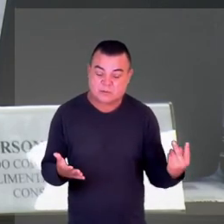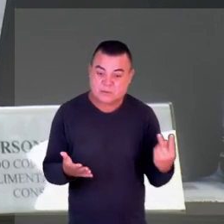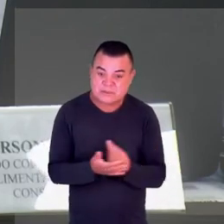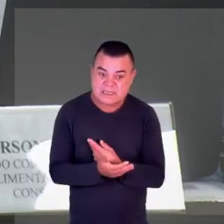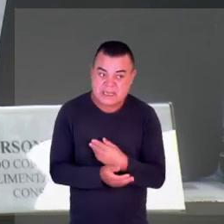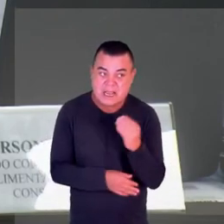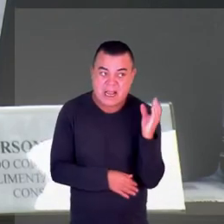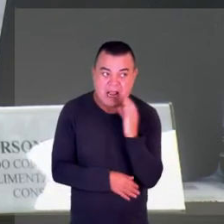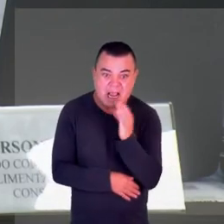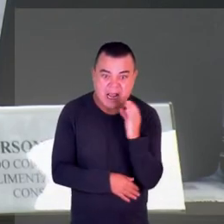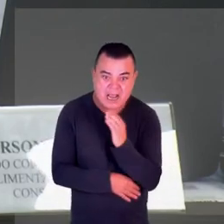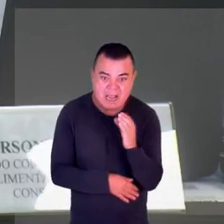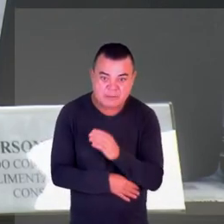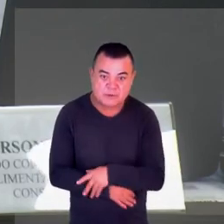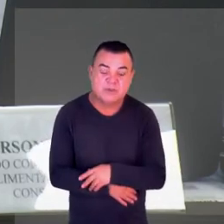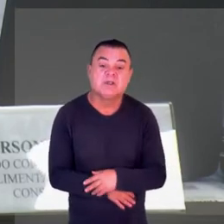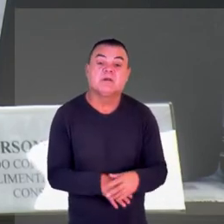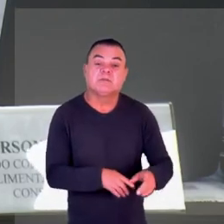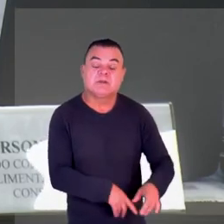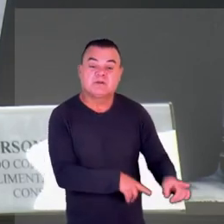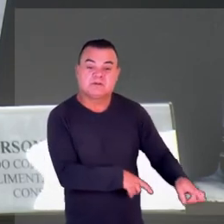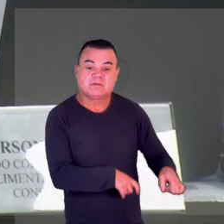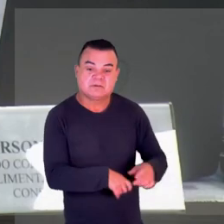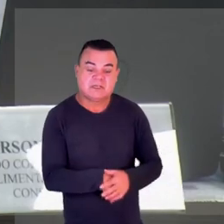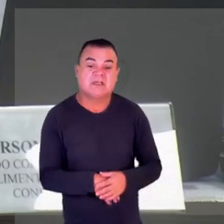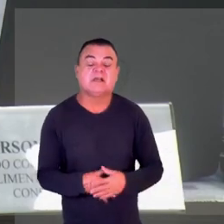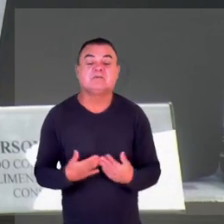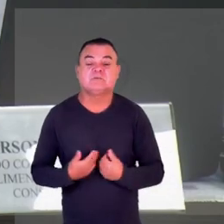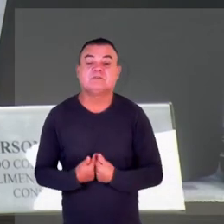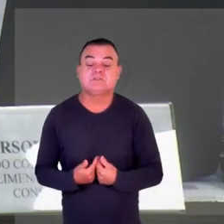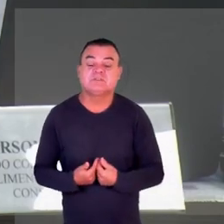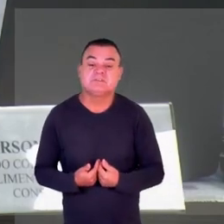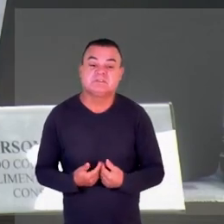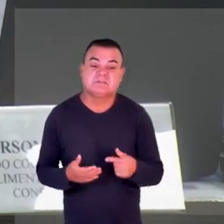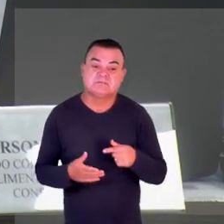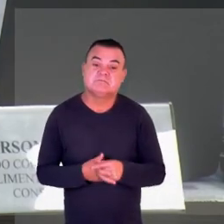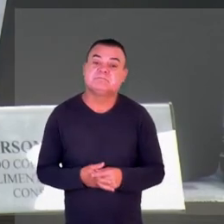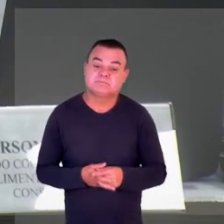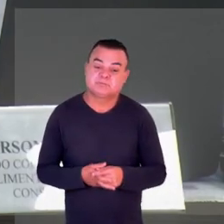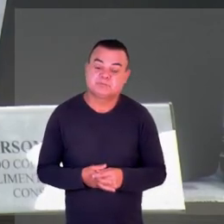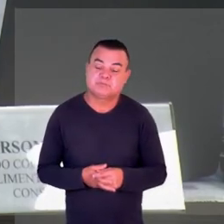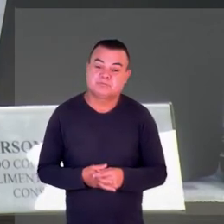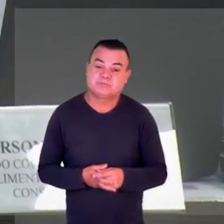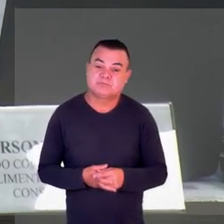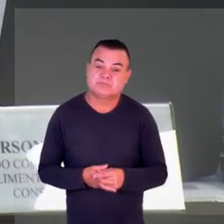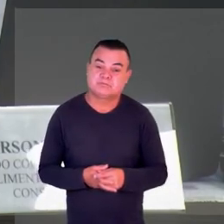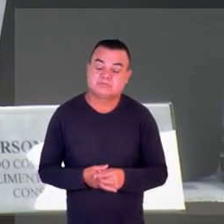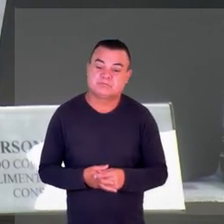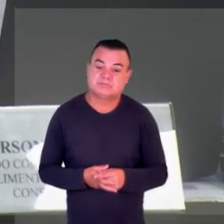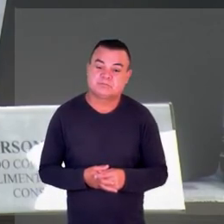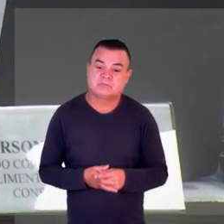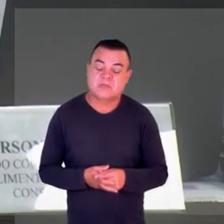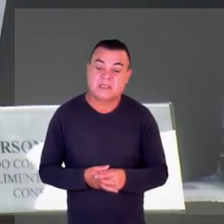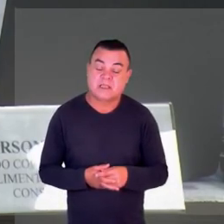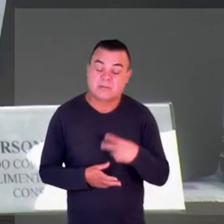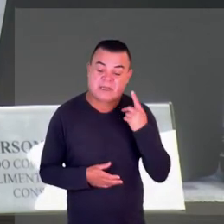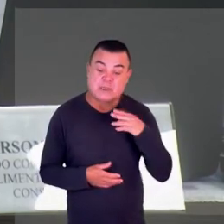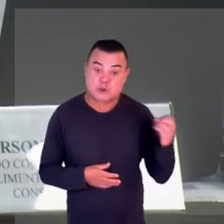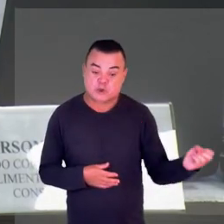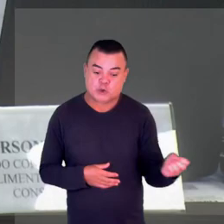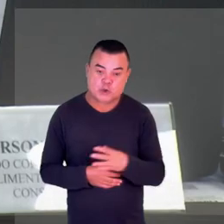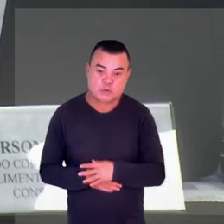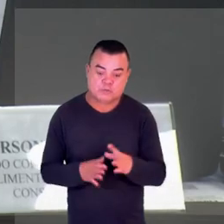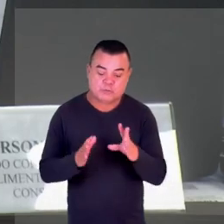rápida pro modelo agrícola que está imposto desde a revolução Verde né para uma uma uma um novo modelo que